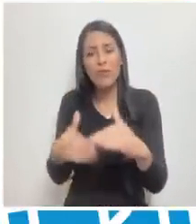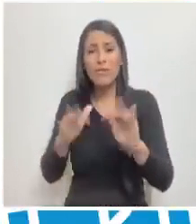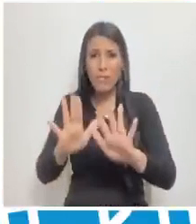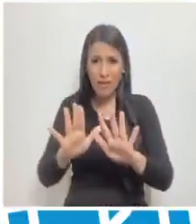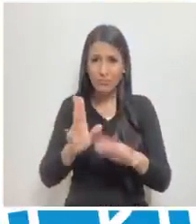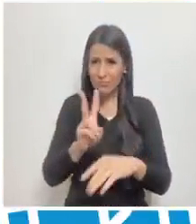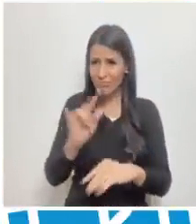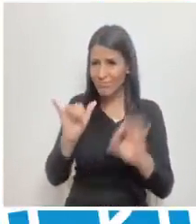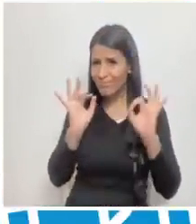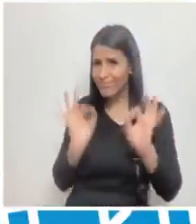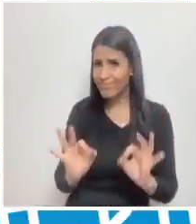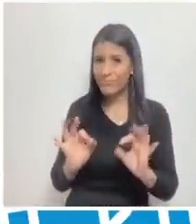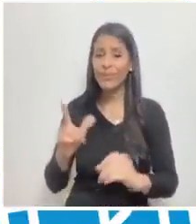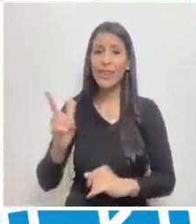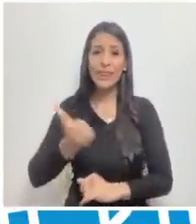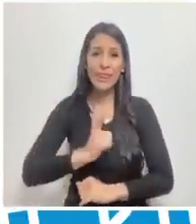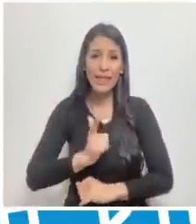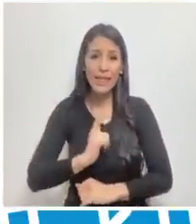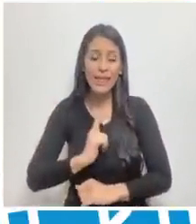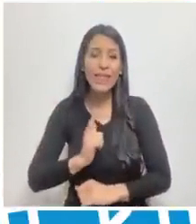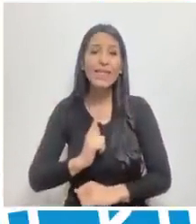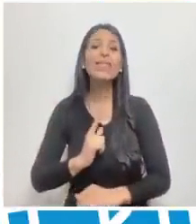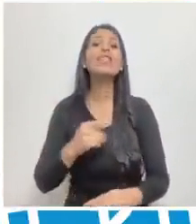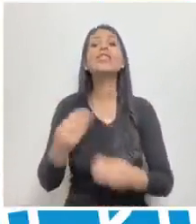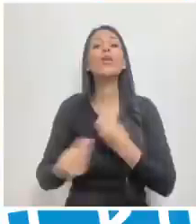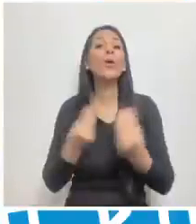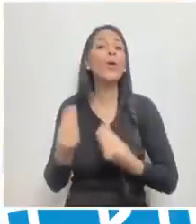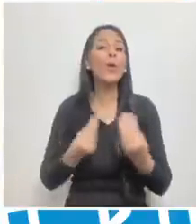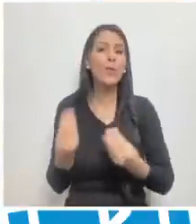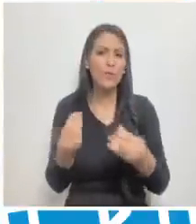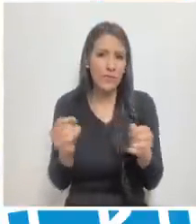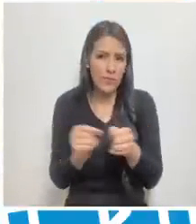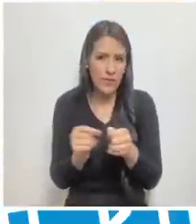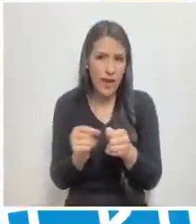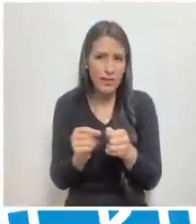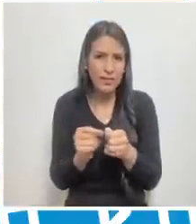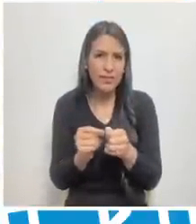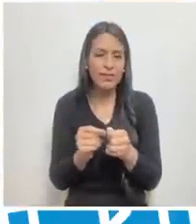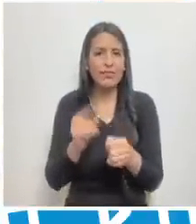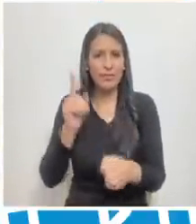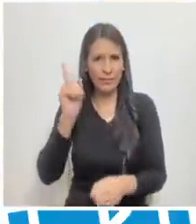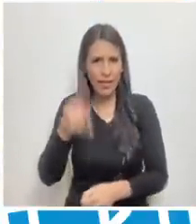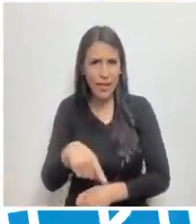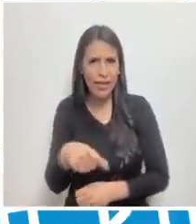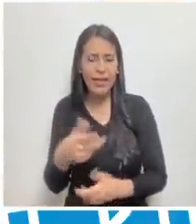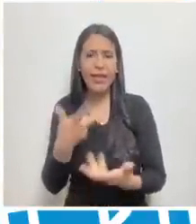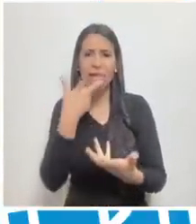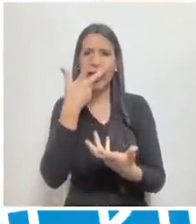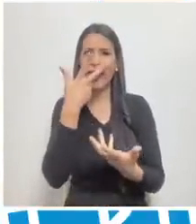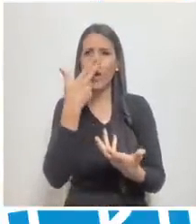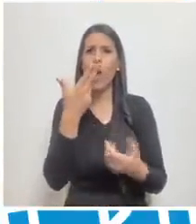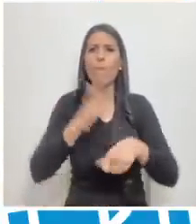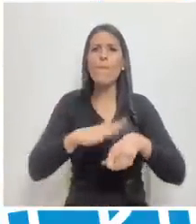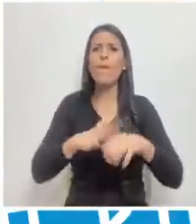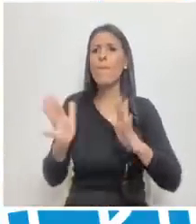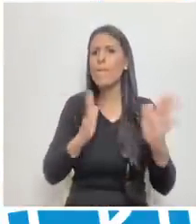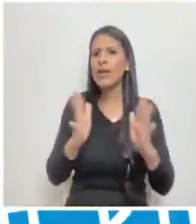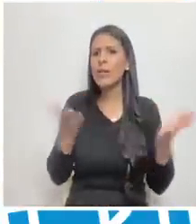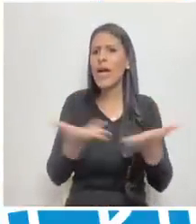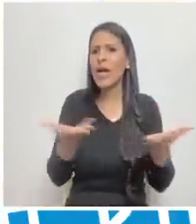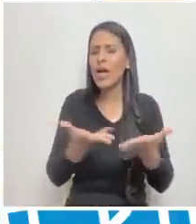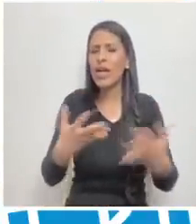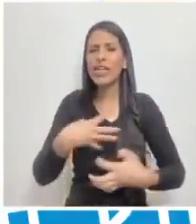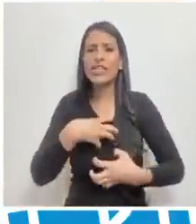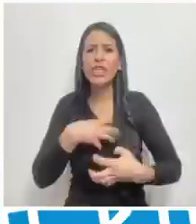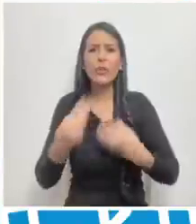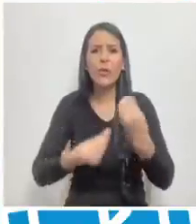modelo censitário, como vinha sendo feito, seria mais prudente nesse momento agora, até mesmo a questão de racionalização